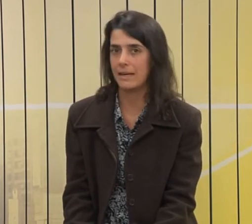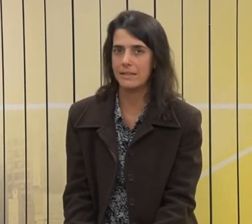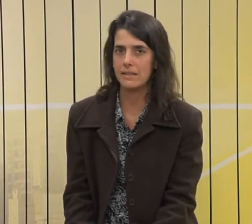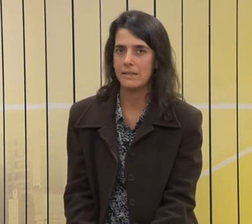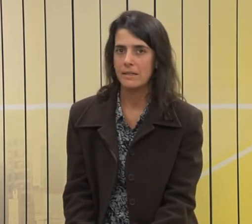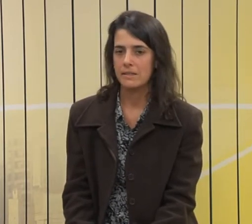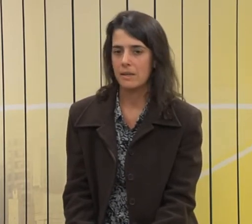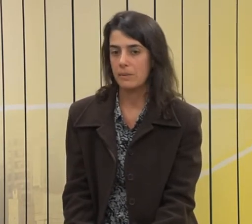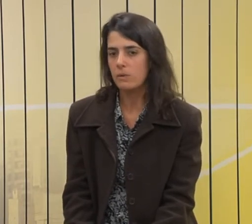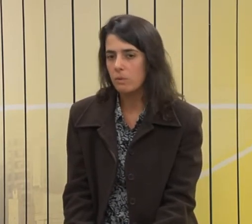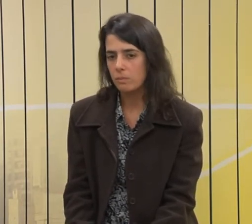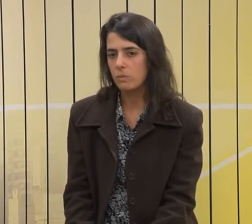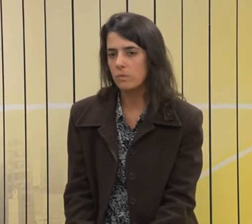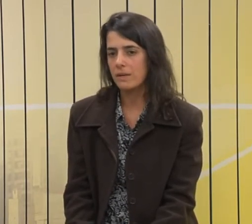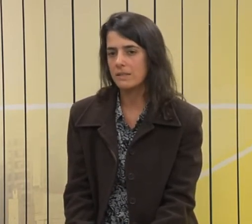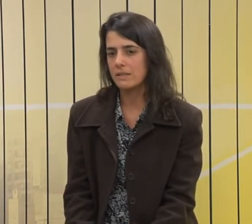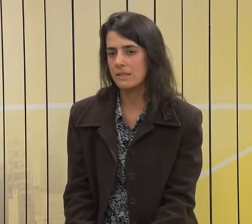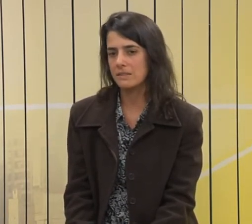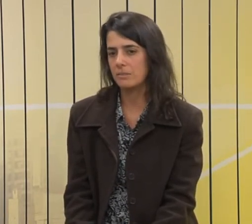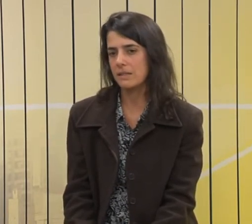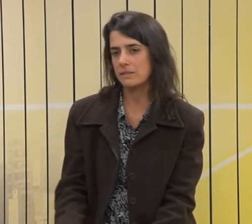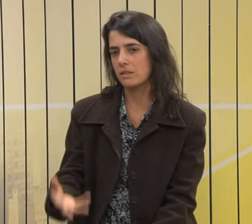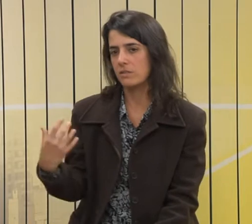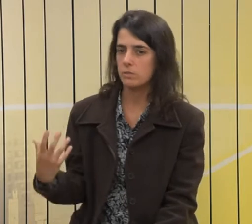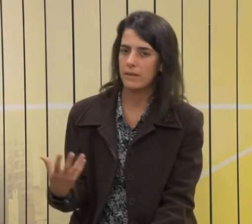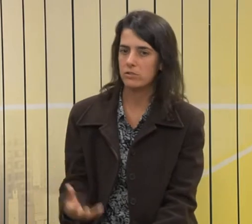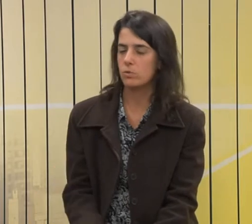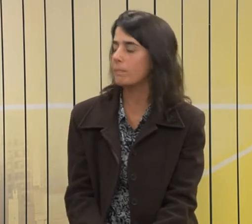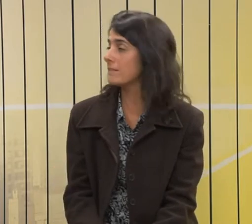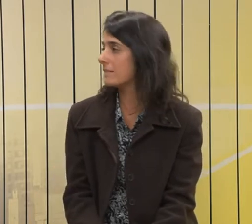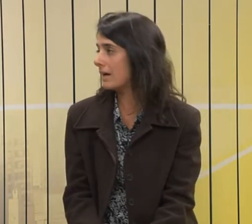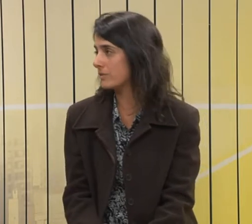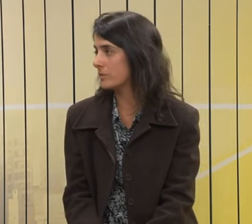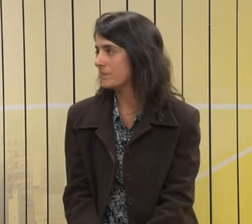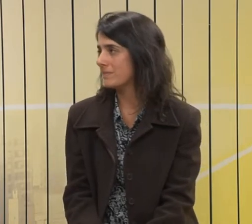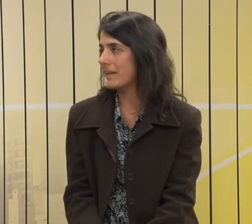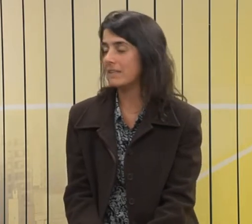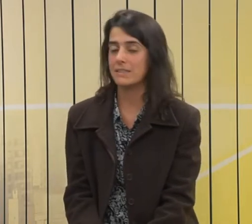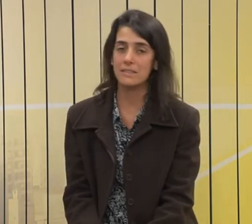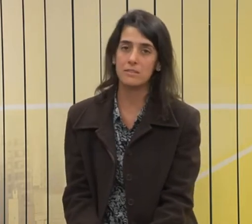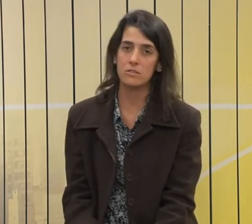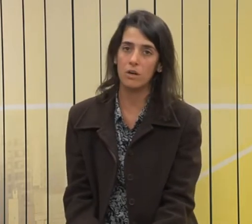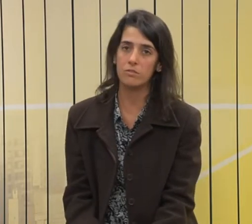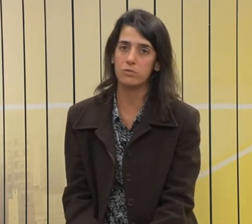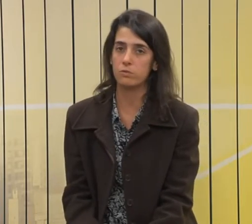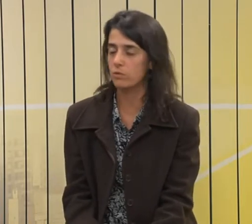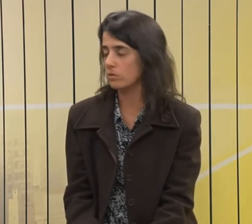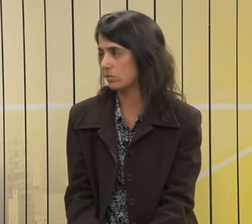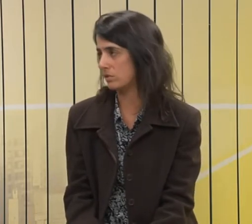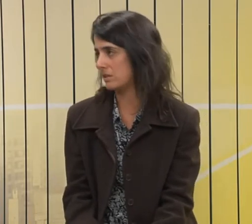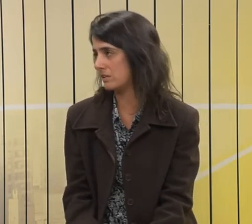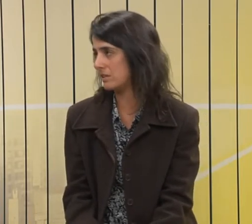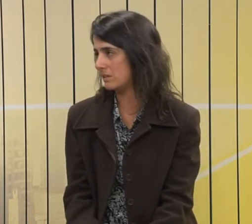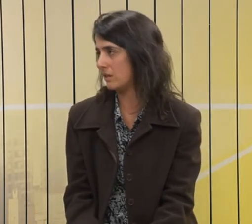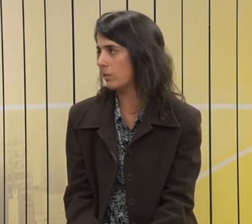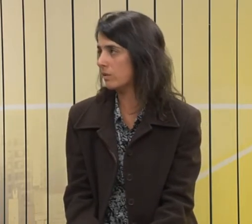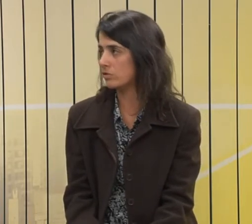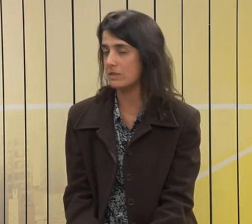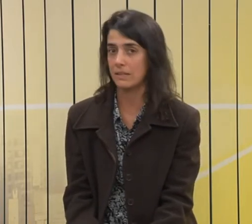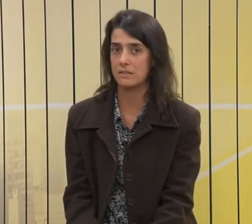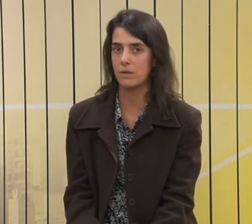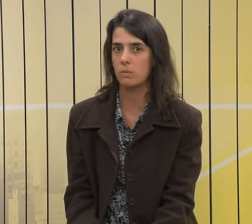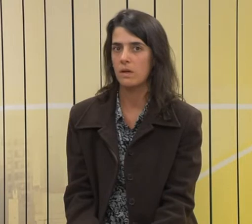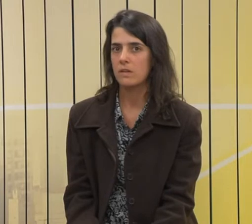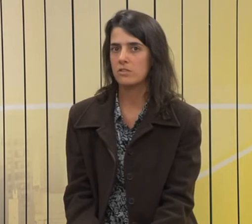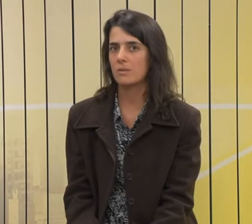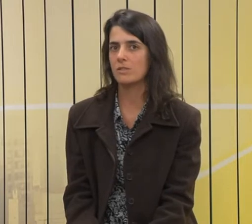a ideia, né, bem comum é que essa imigração fez parte do passado, né, e que esses novos fluxos que existem hoje,